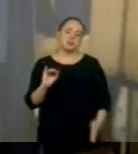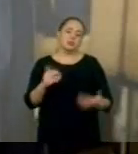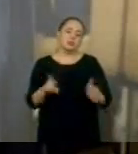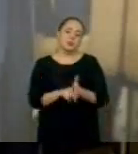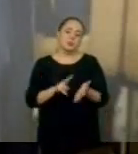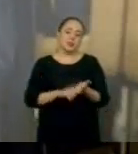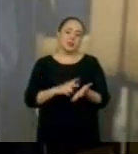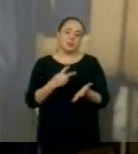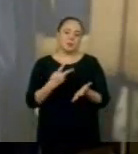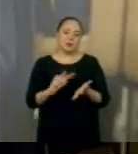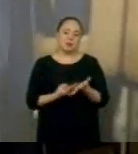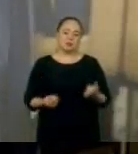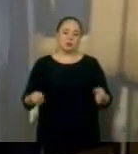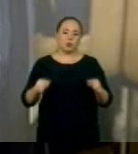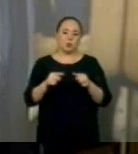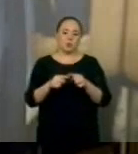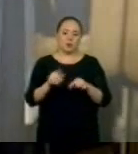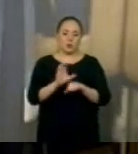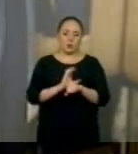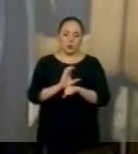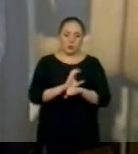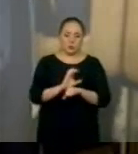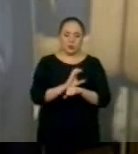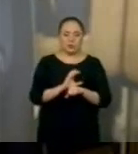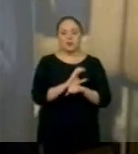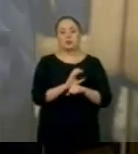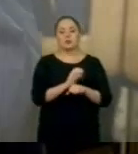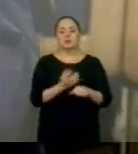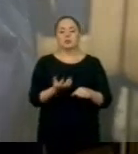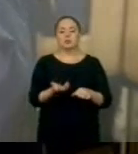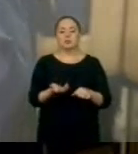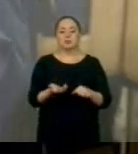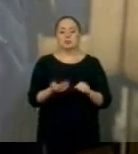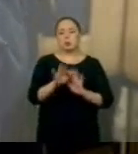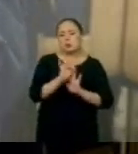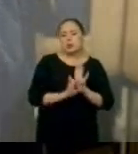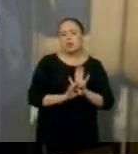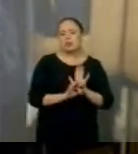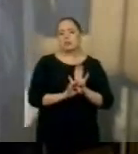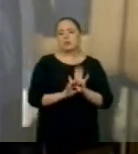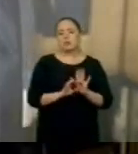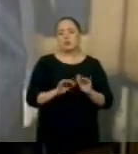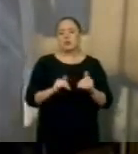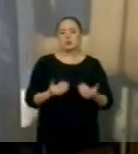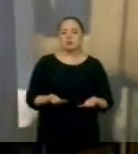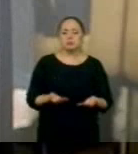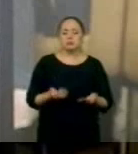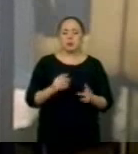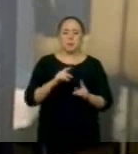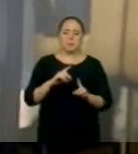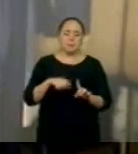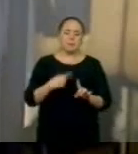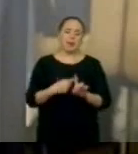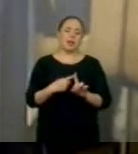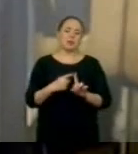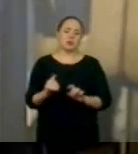interpretação conforme a Constituição, de um dispositivo, ou até diria eu, de mais de um